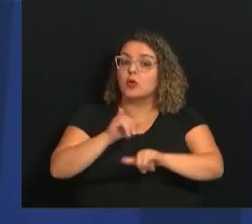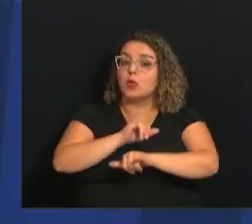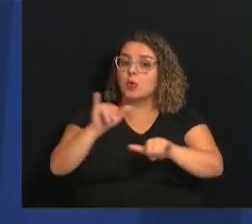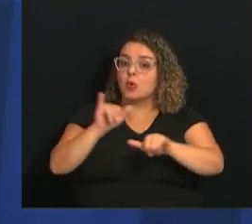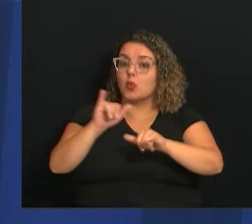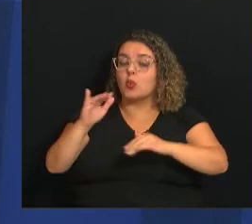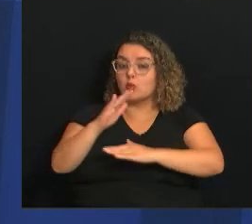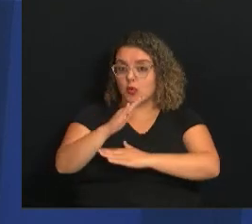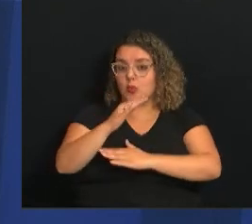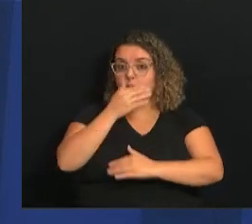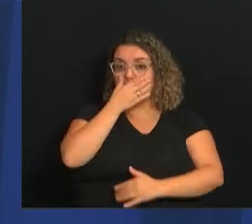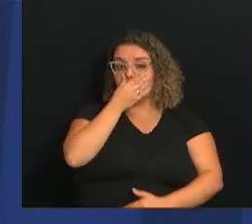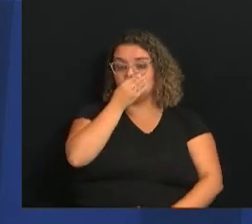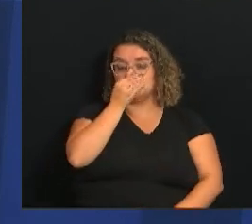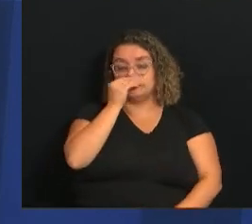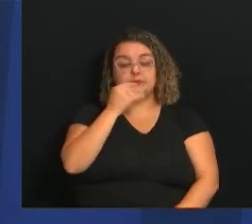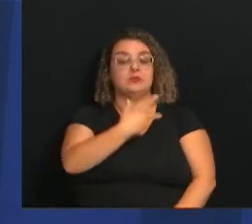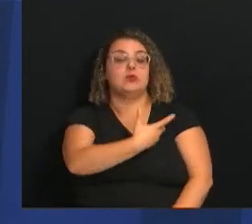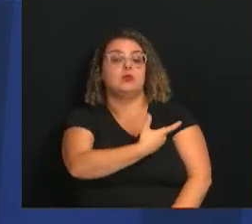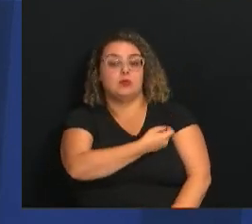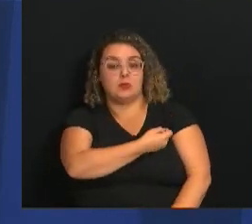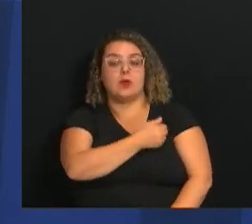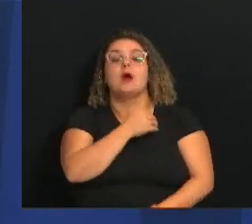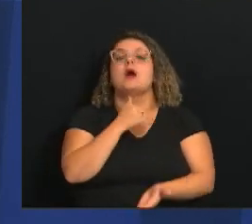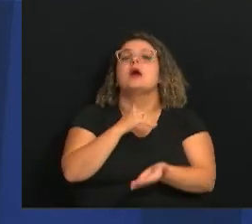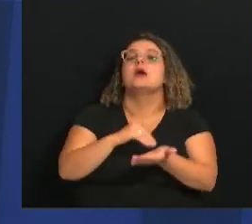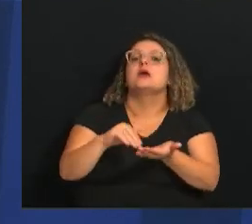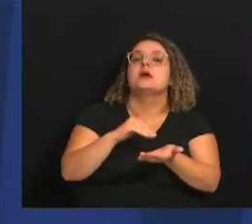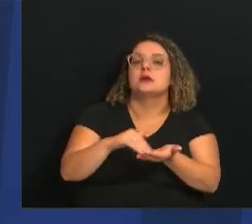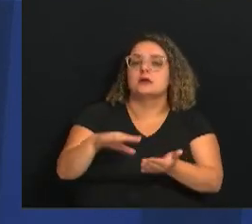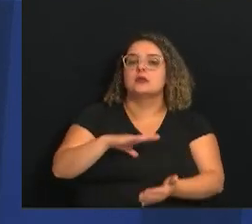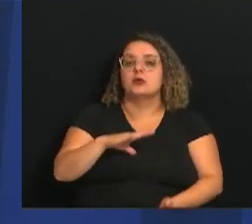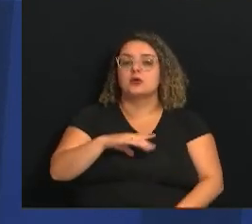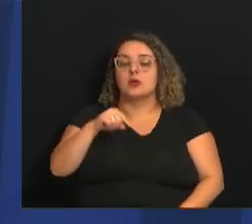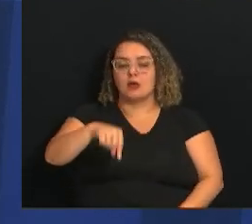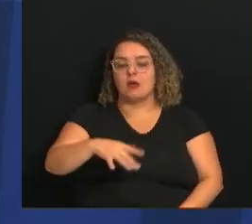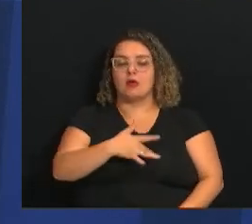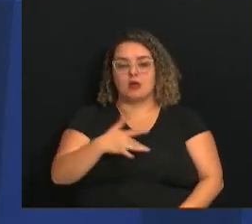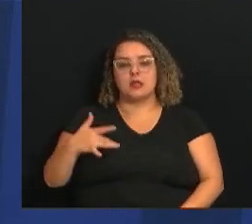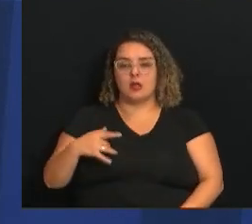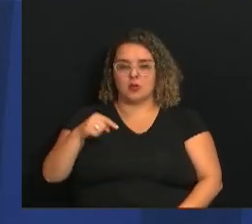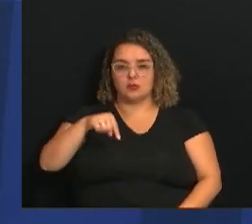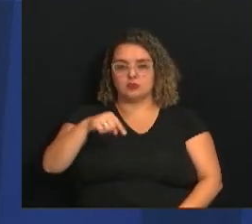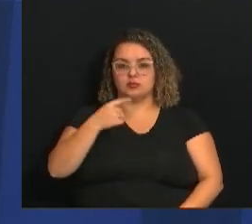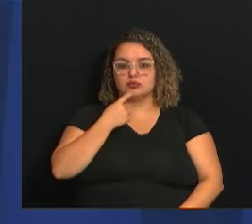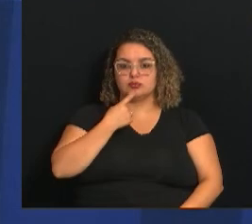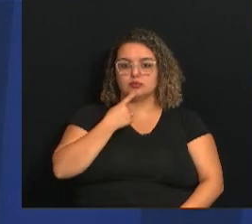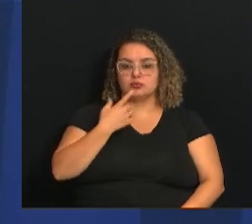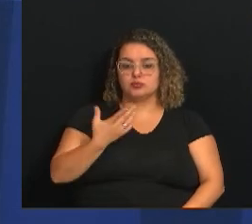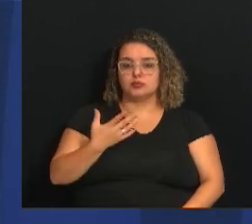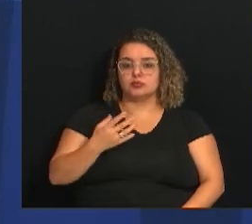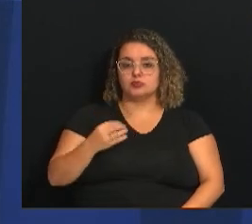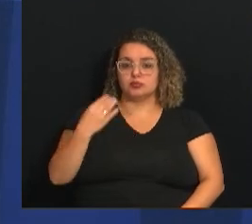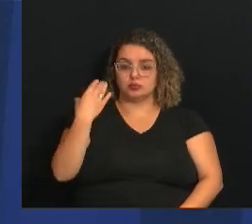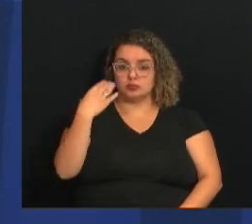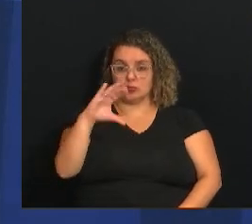sobre vacinação. A Secretaria Municipal de Saúde aqui de Campinas aplicou no último sábado